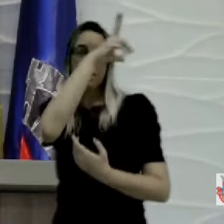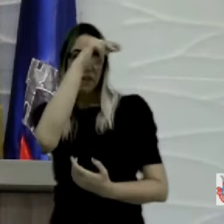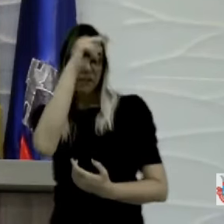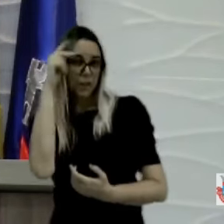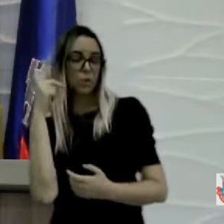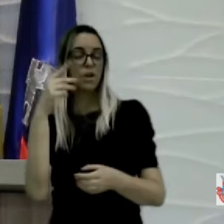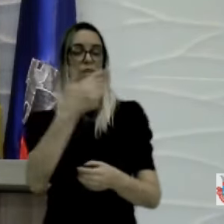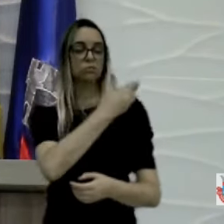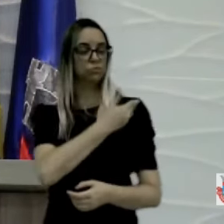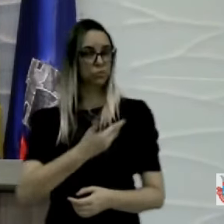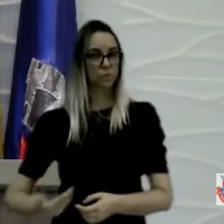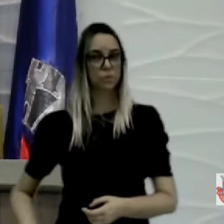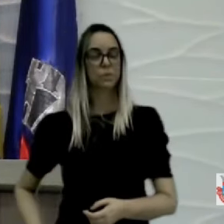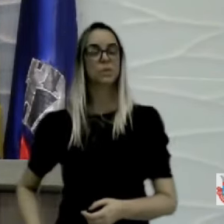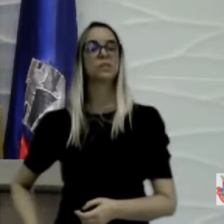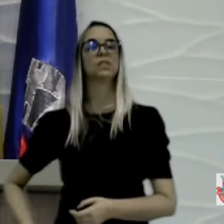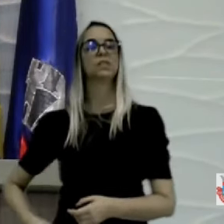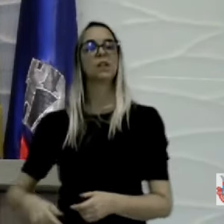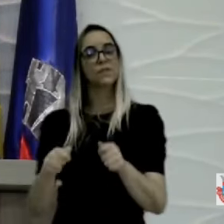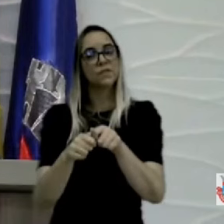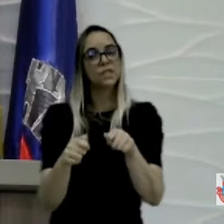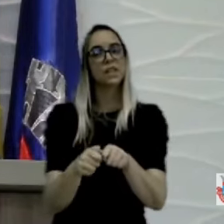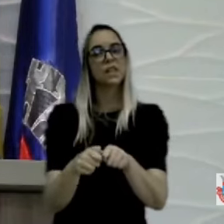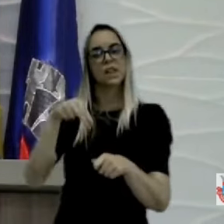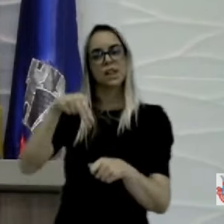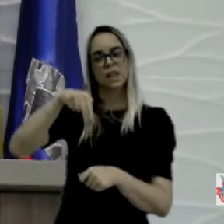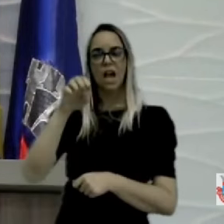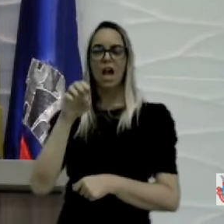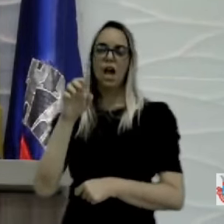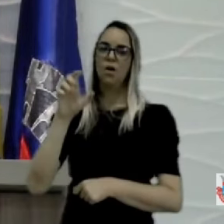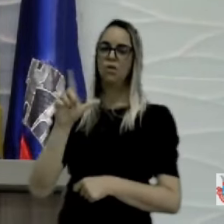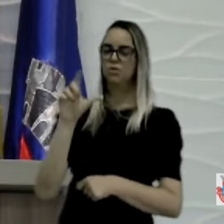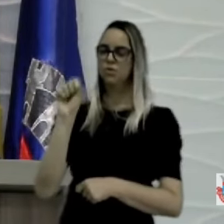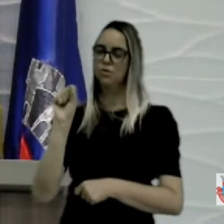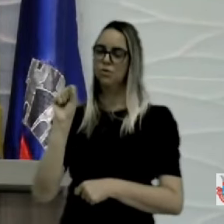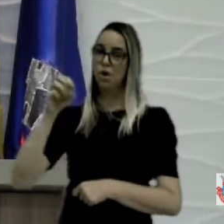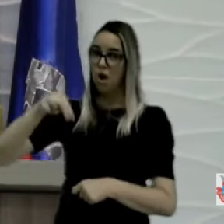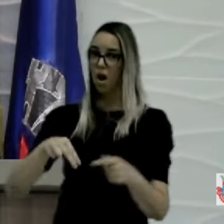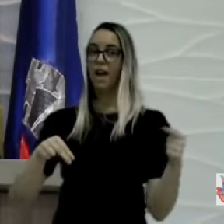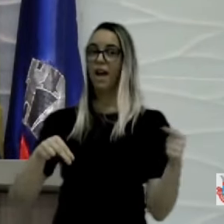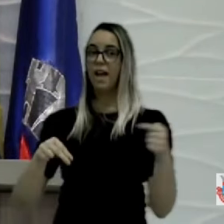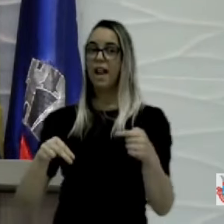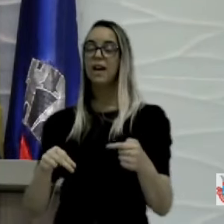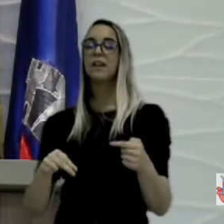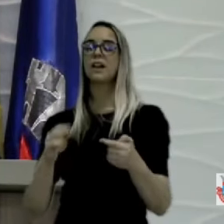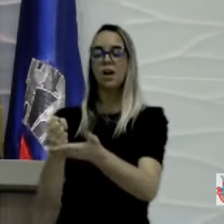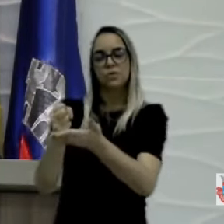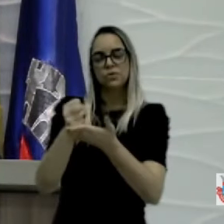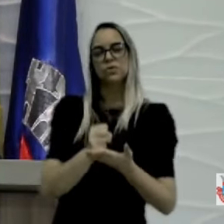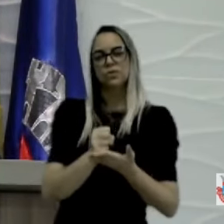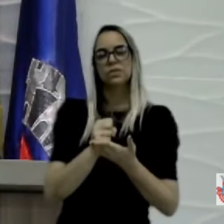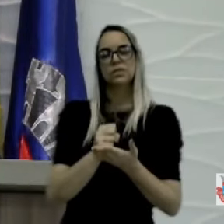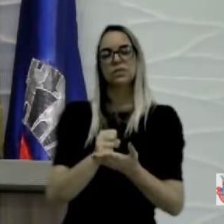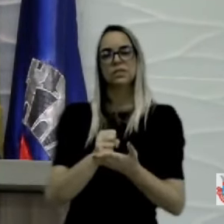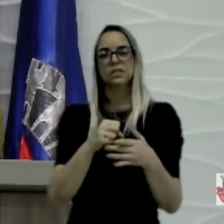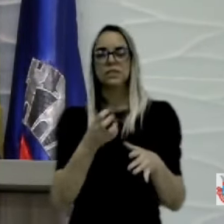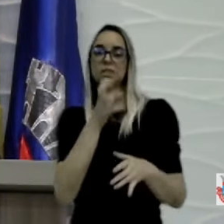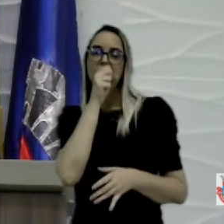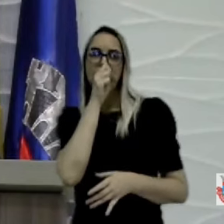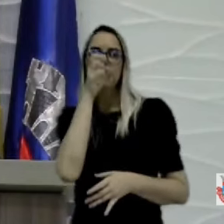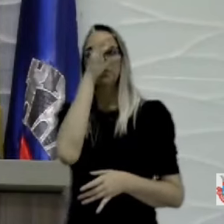não vem fazendo, e seu Nelson Galvão, todos os finais de semana, vem me ajudando a